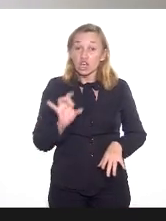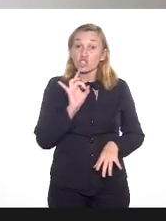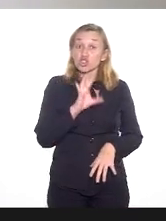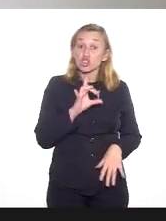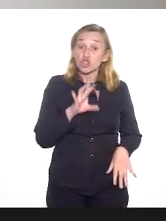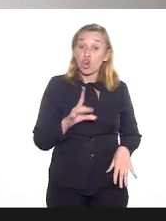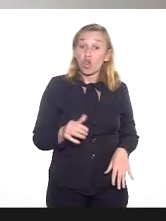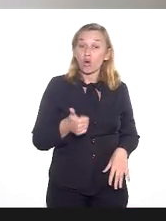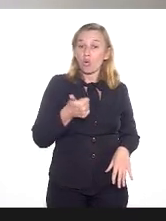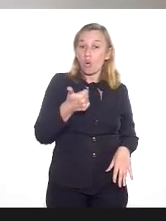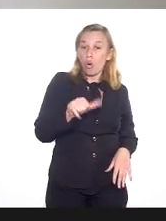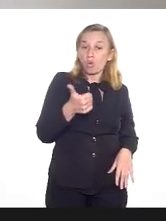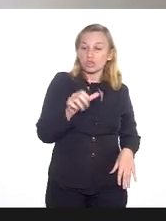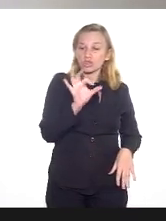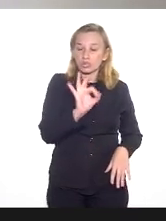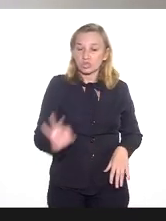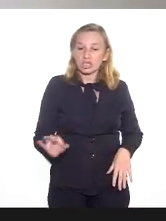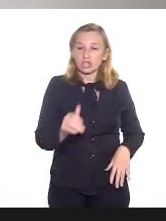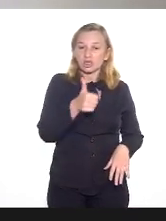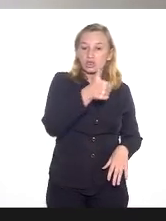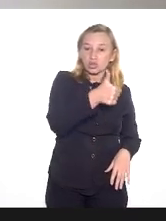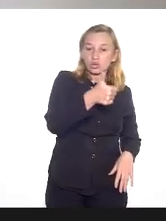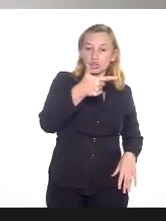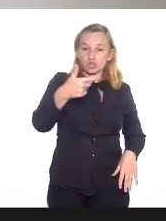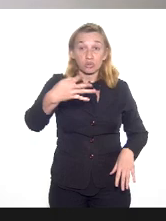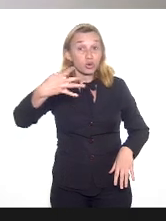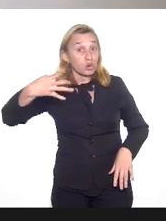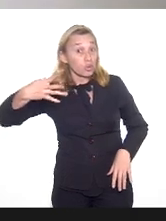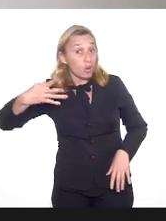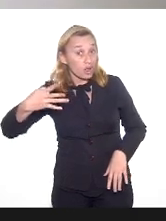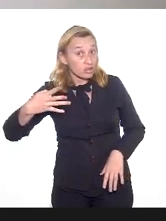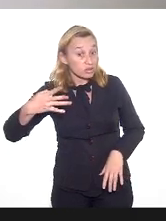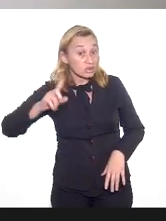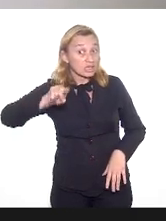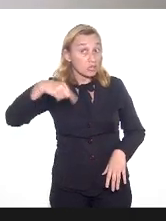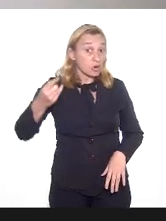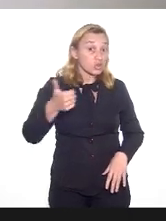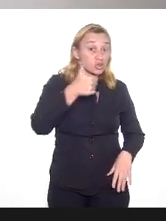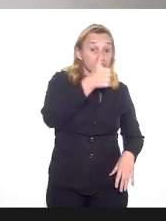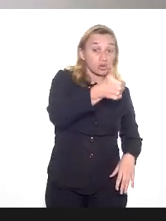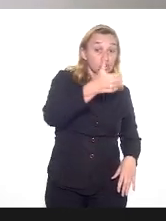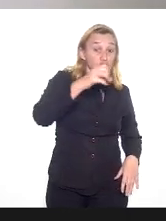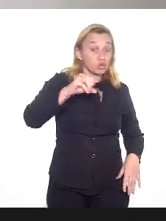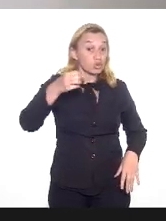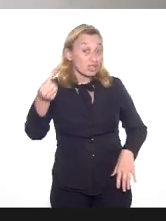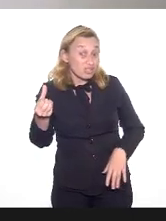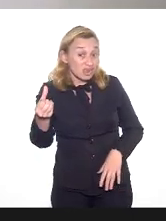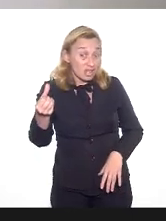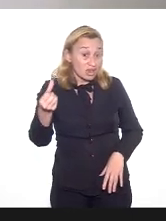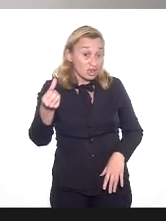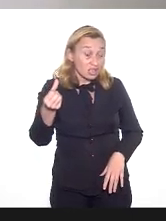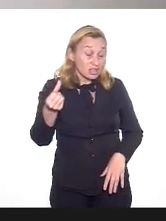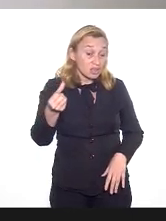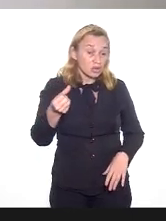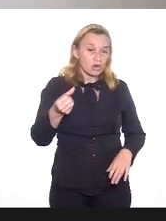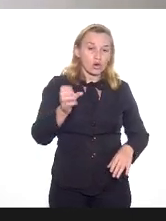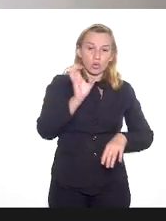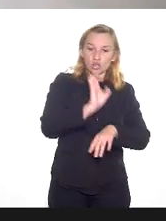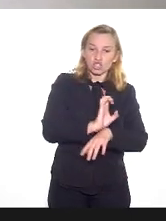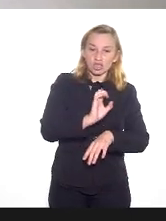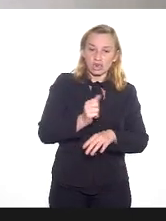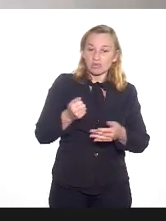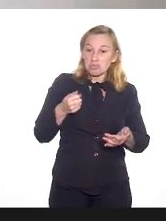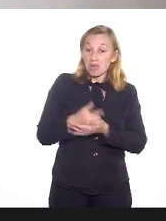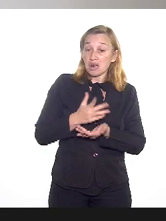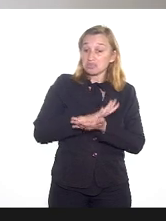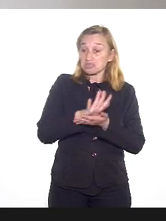ser 11% em 2004, depois em 2006. O fato do Estado não contribuir com